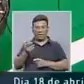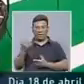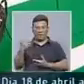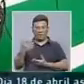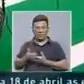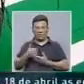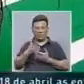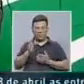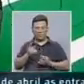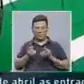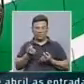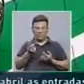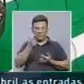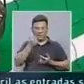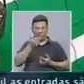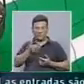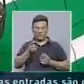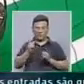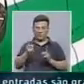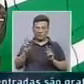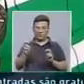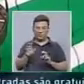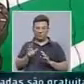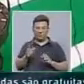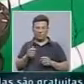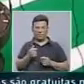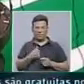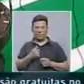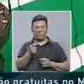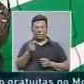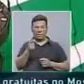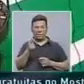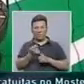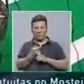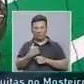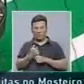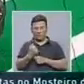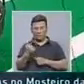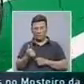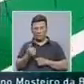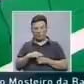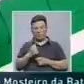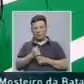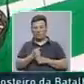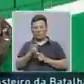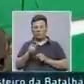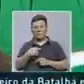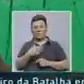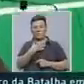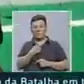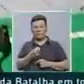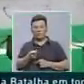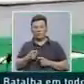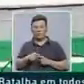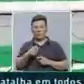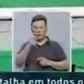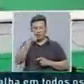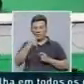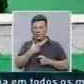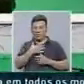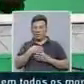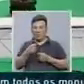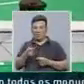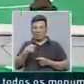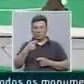tal, já temos alguma experiência em relação ao assunto. E é uma coisa que nós fazemos, bem, por gosto, como diria, quem corre por gosto não